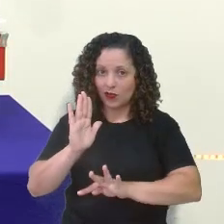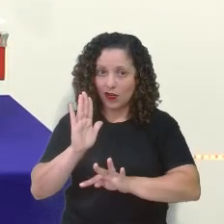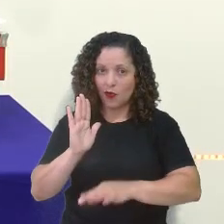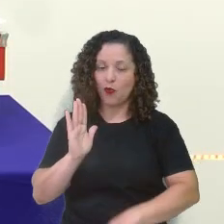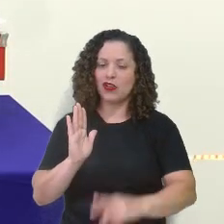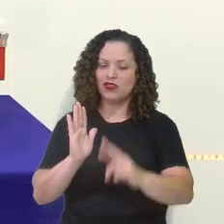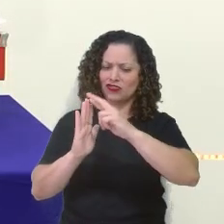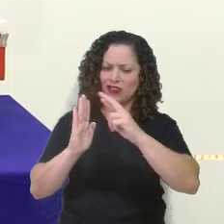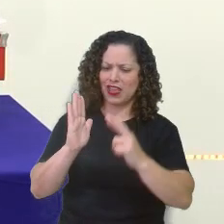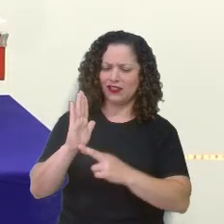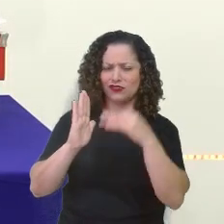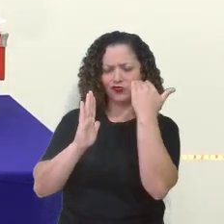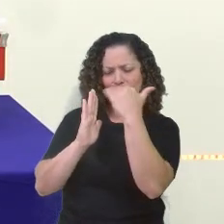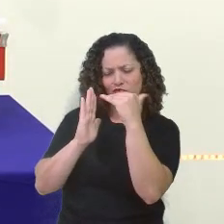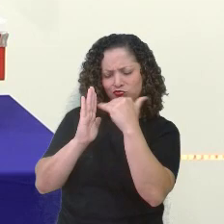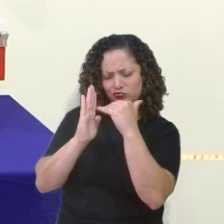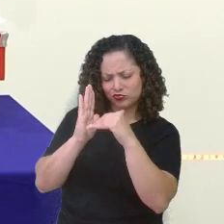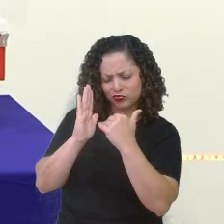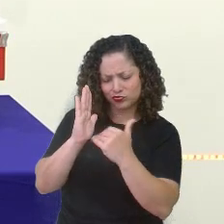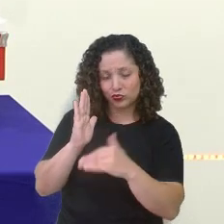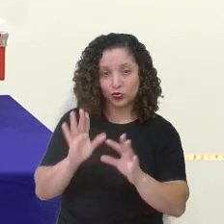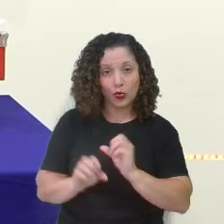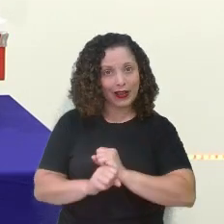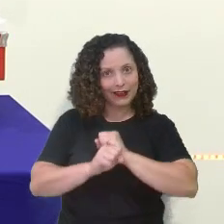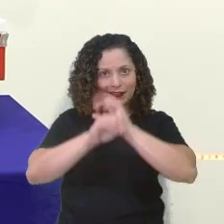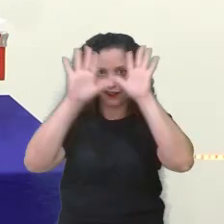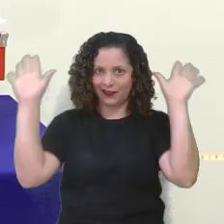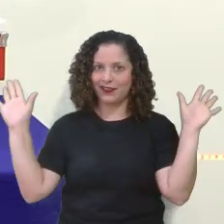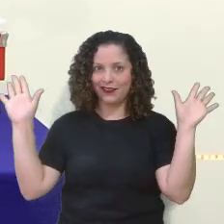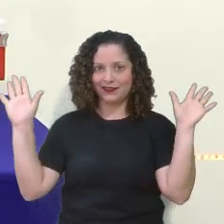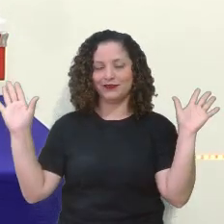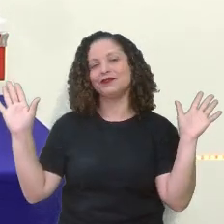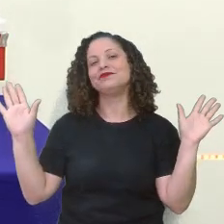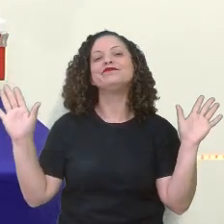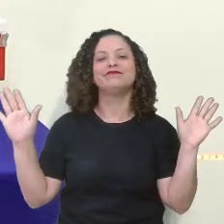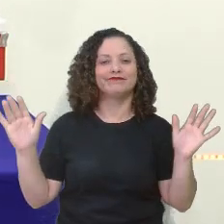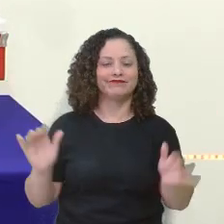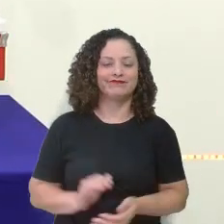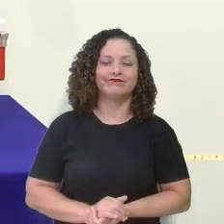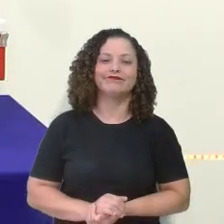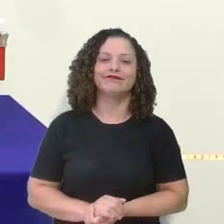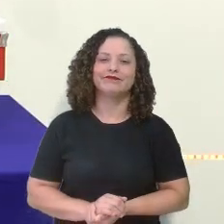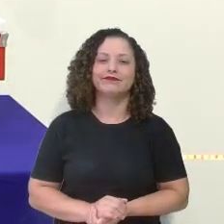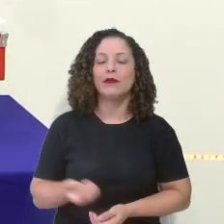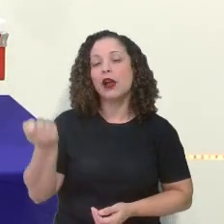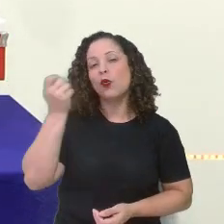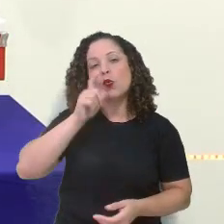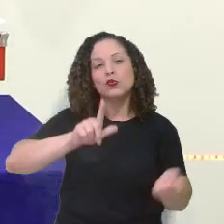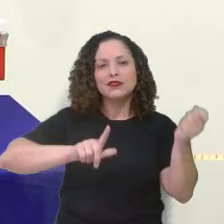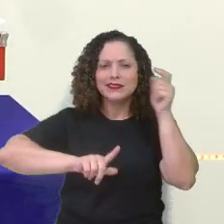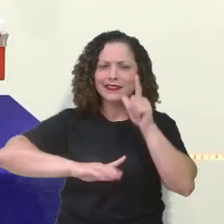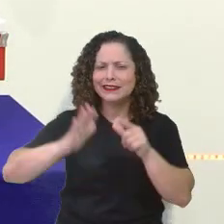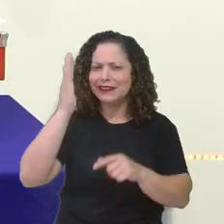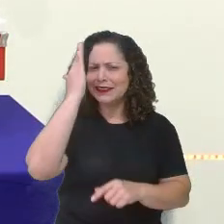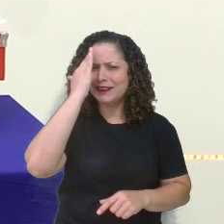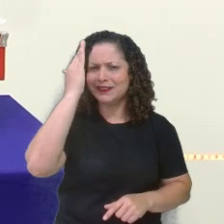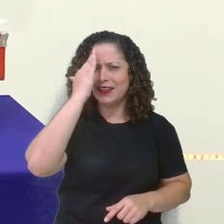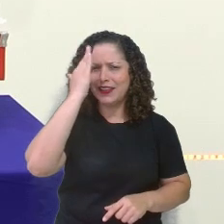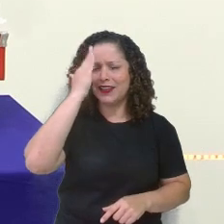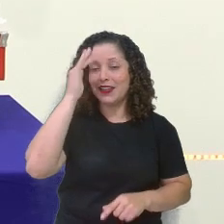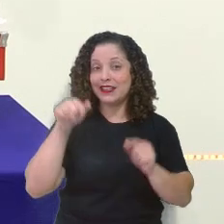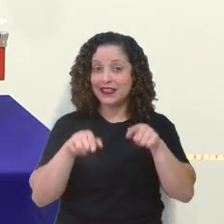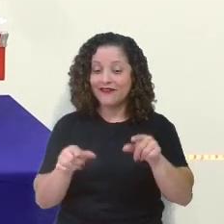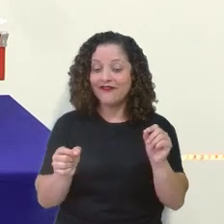isso aí tudo detalhado, de forma objetiva e clara, para que eu consiga entender e